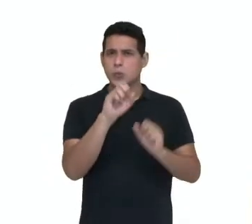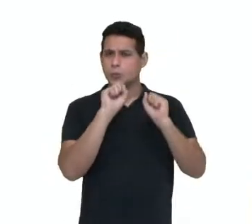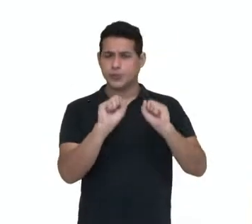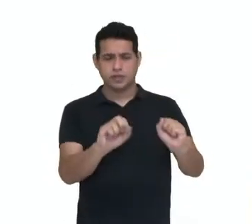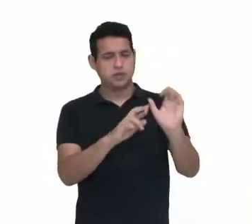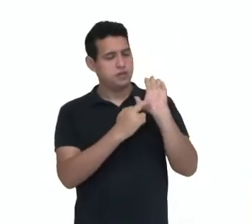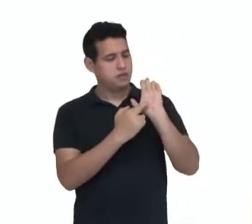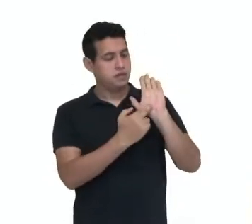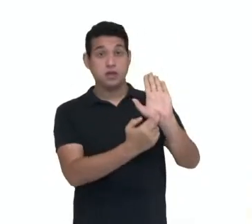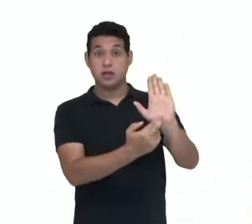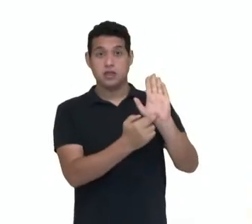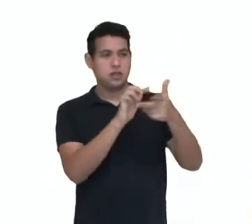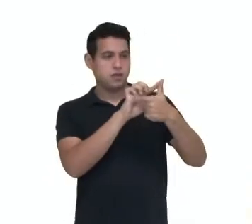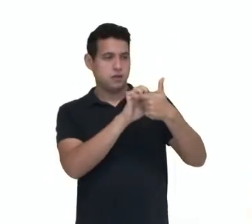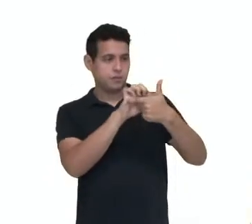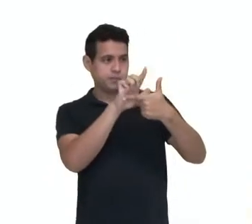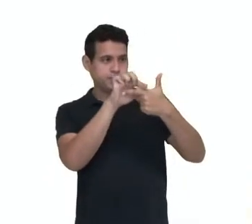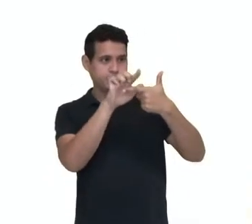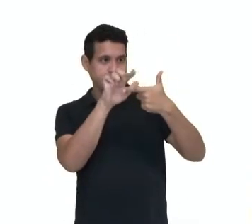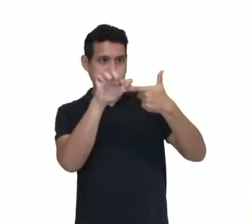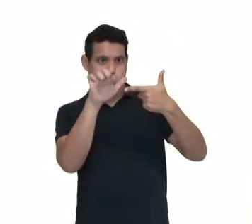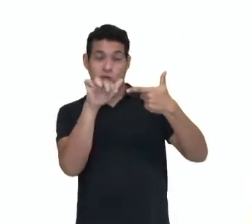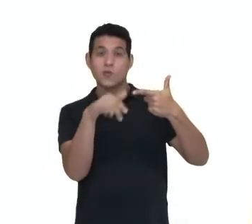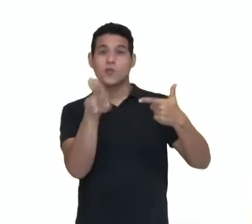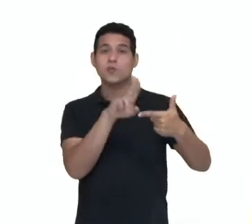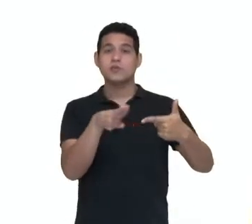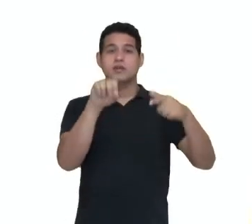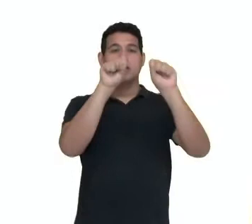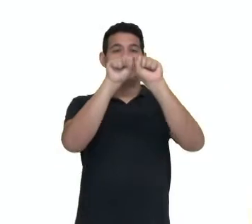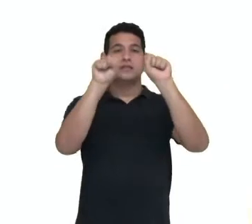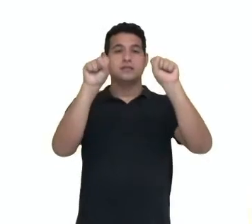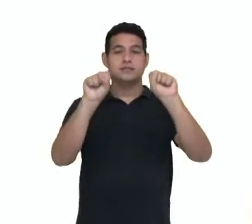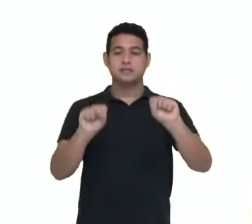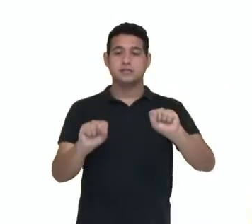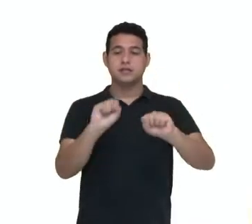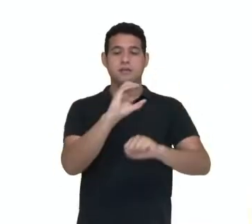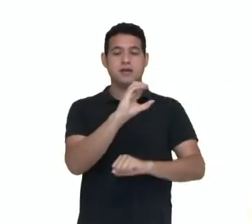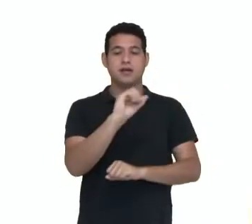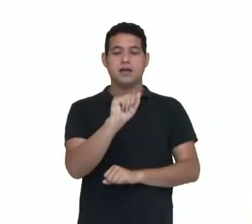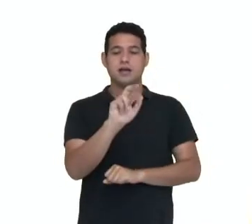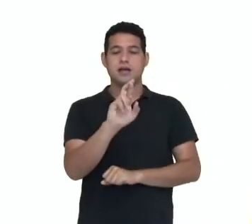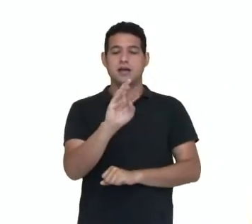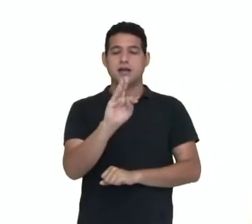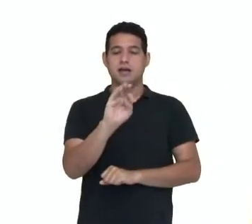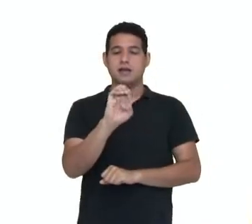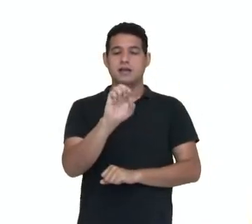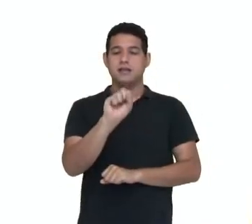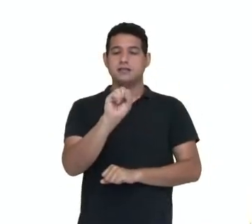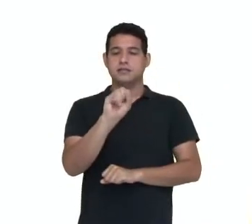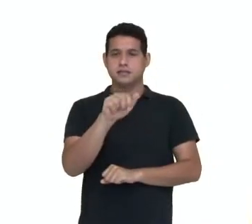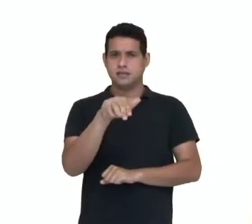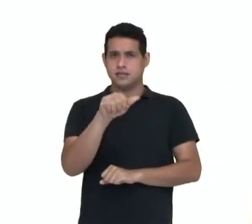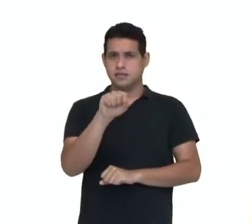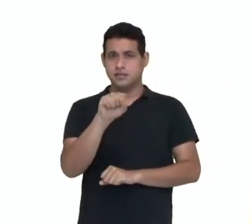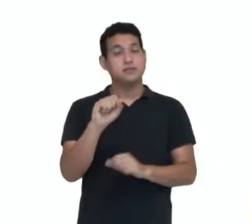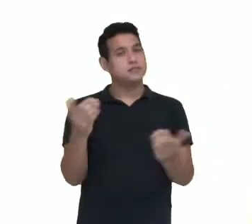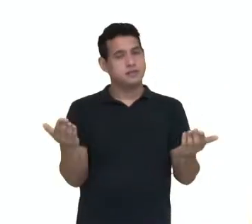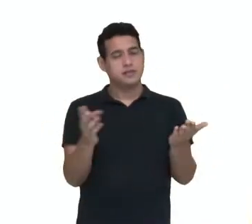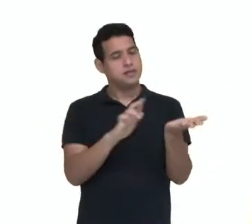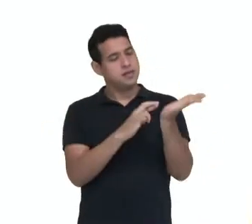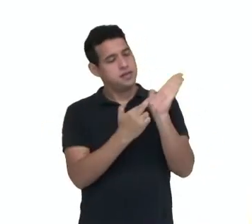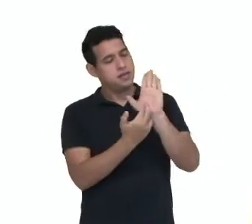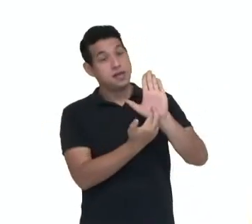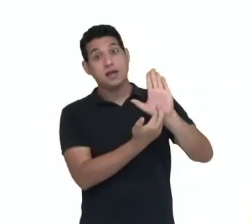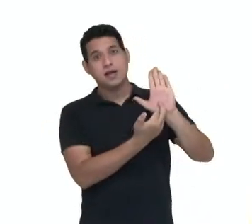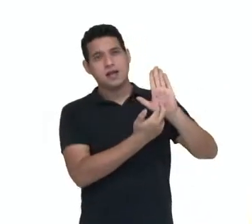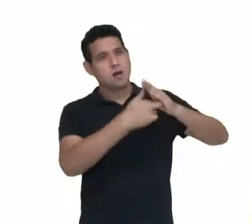representada graficamente utilizando um sistema de coordenadas cartesianas. Através dessa representação, podemos